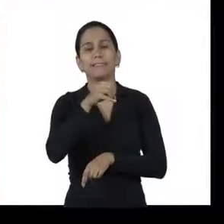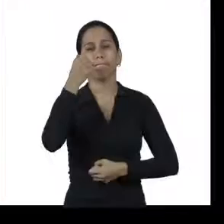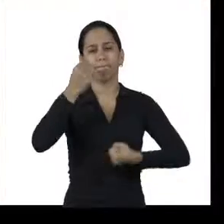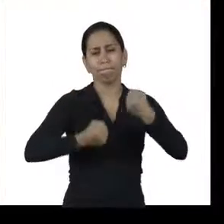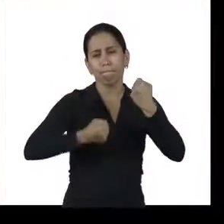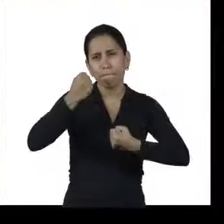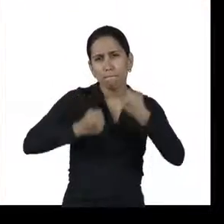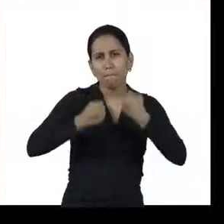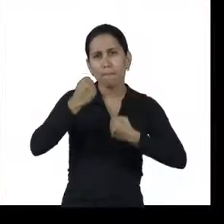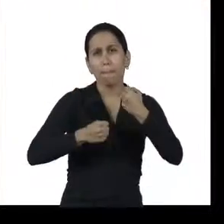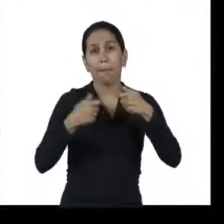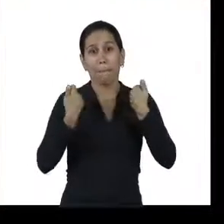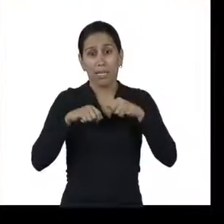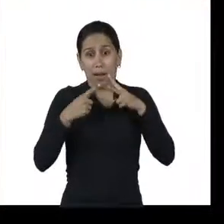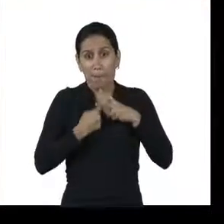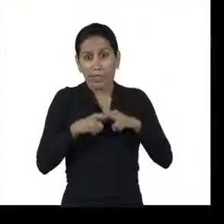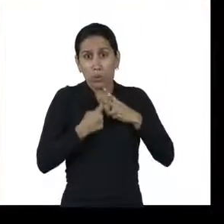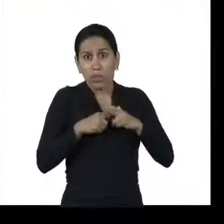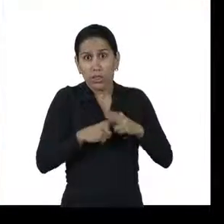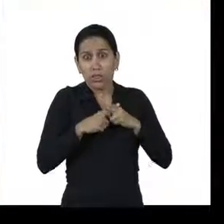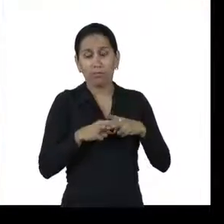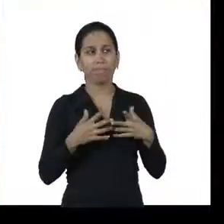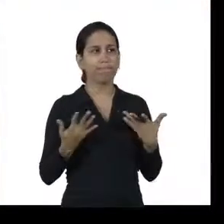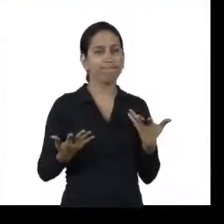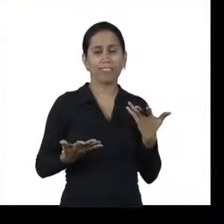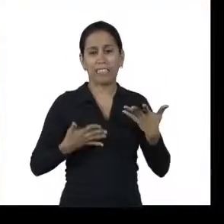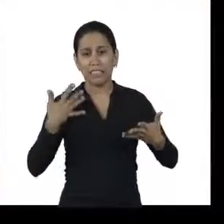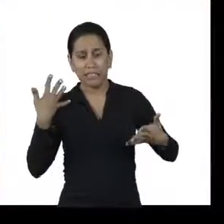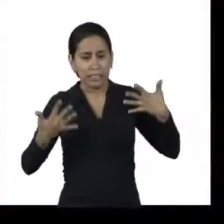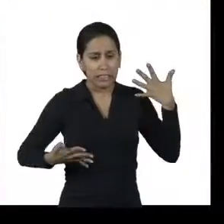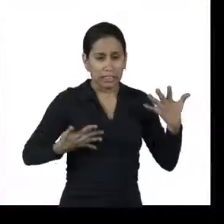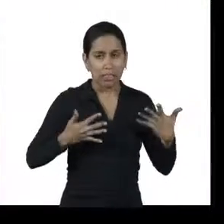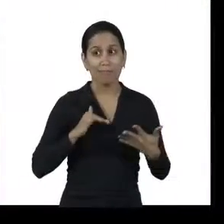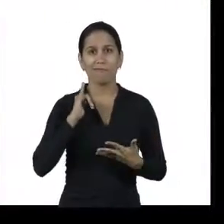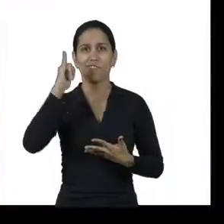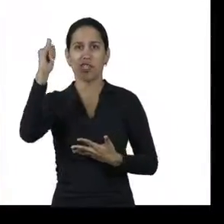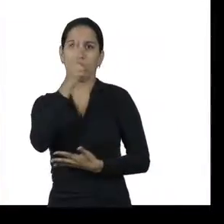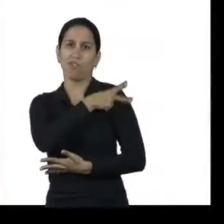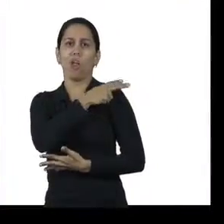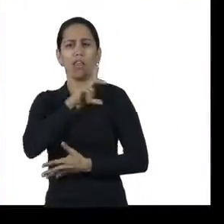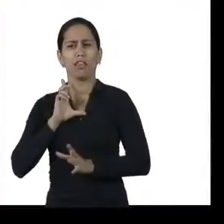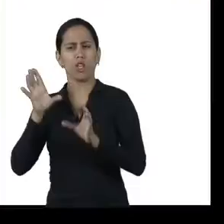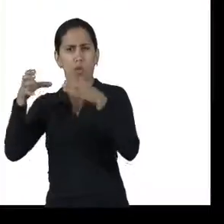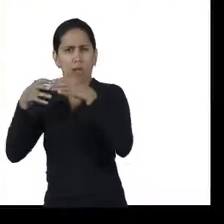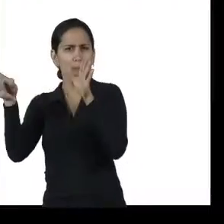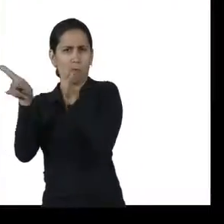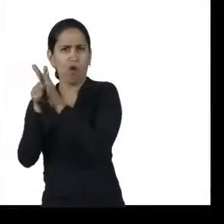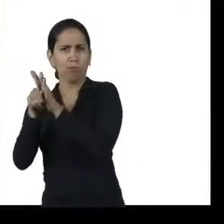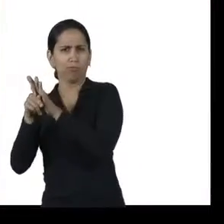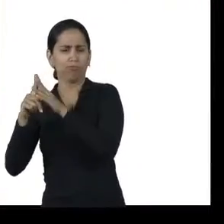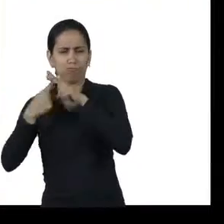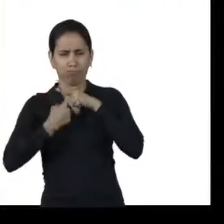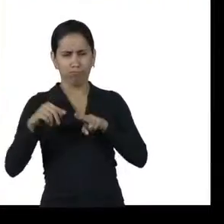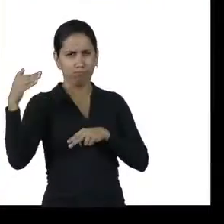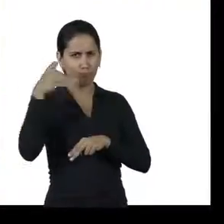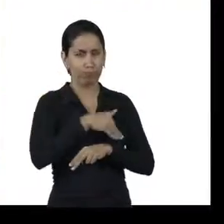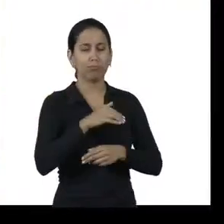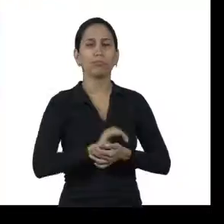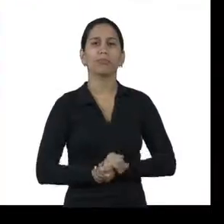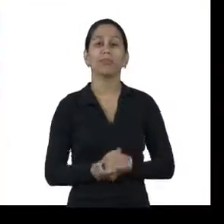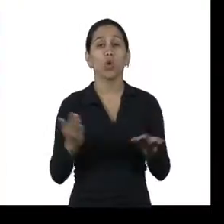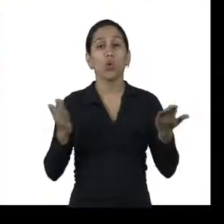manutenção, procure seu supervisor. Há uma equipe especializada para isso. No episódio de hoje, você